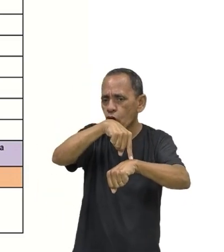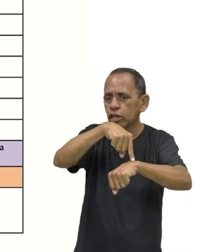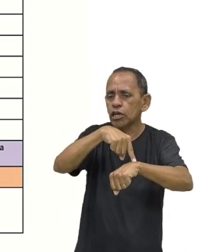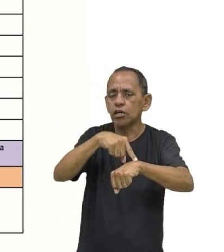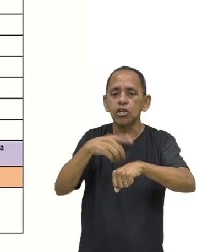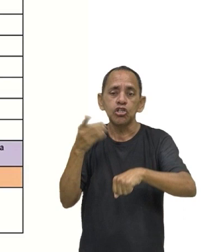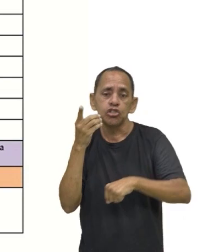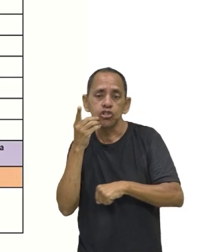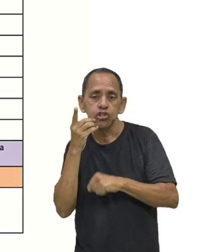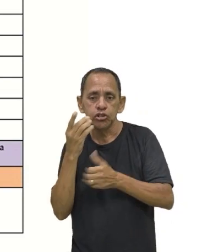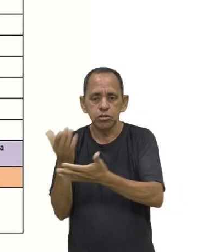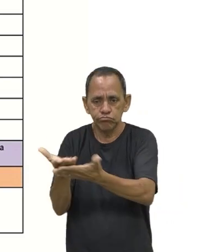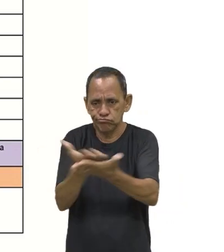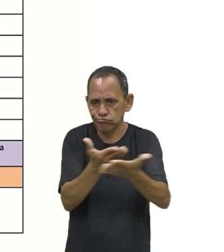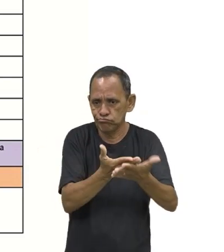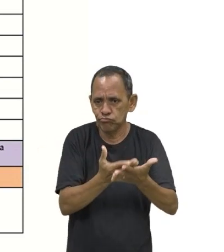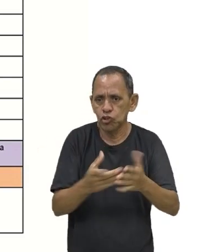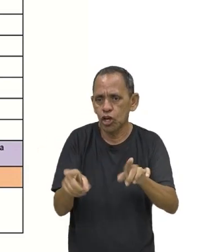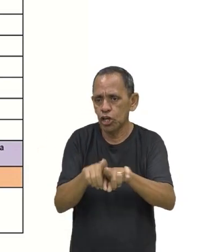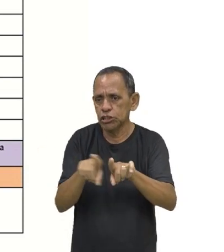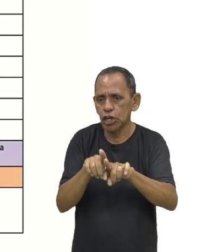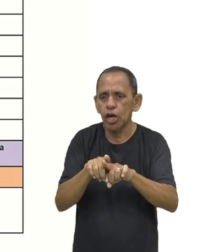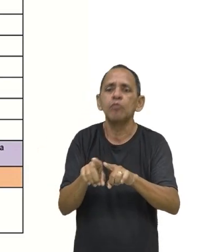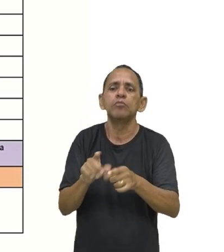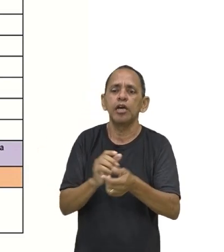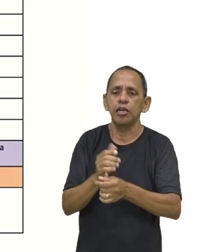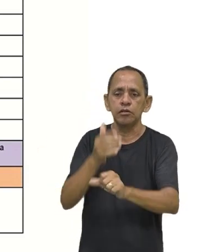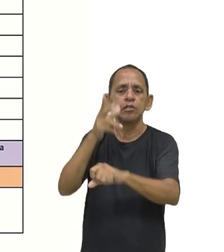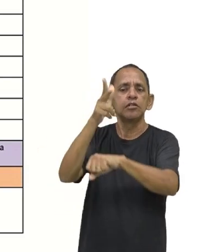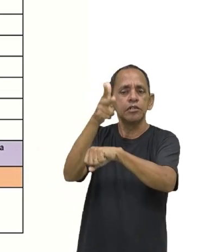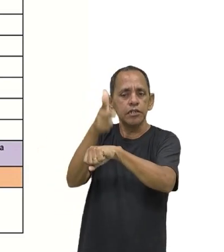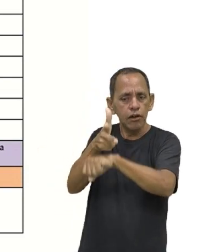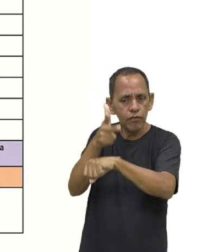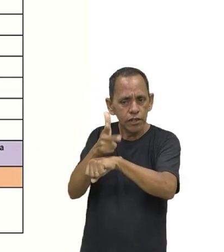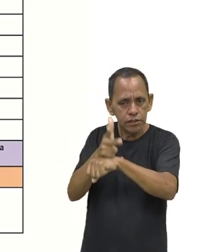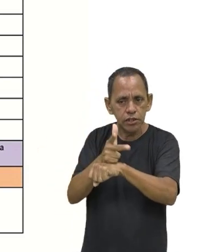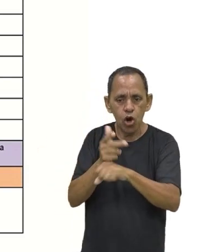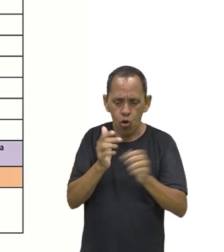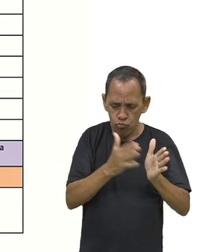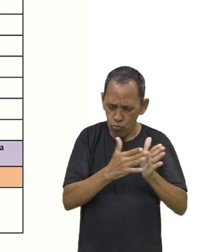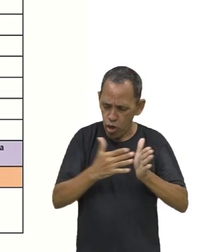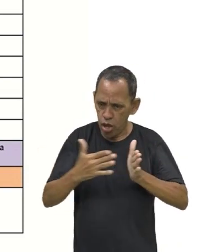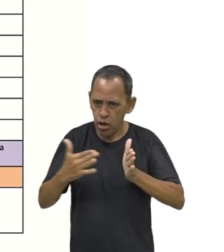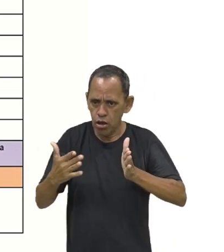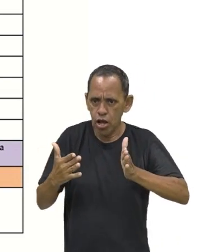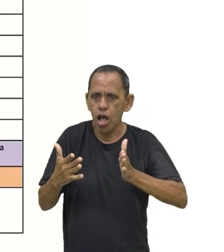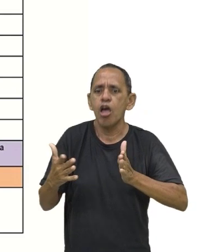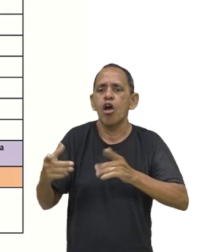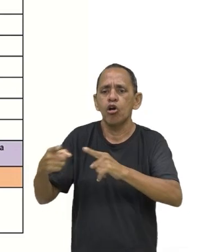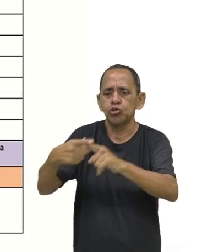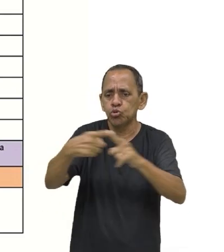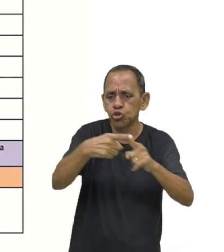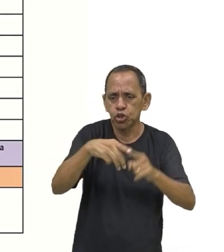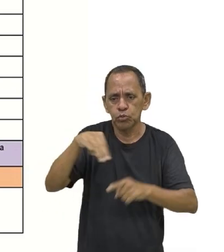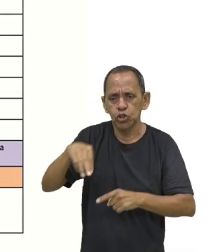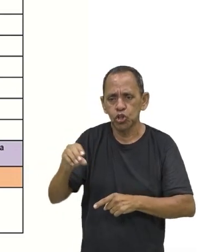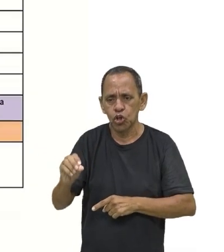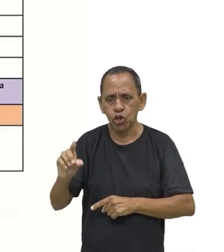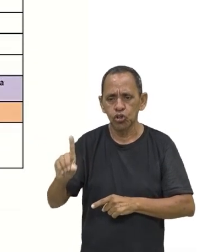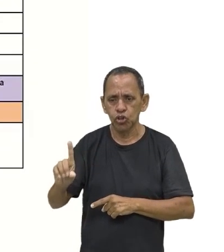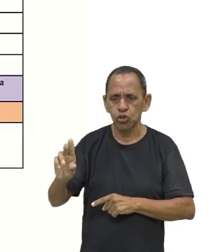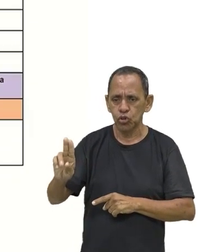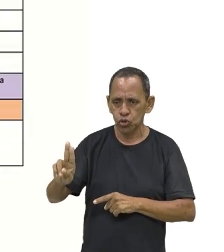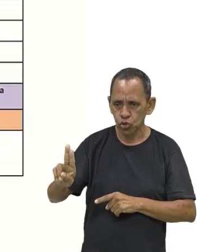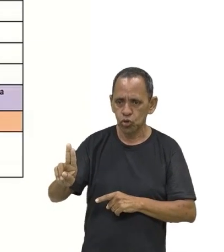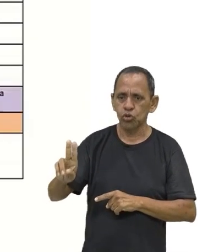com transmissão e os dias sem transmissão e o período desse módulo aí também, tá? Então, é